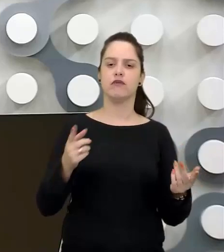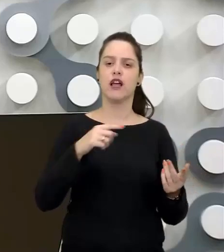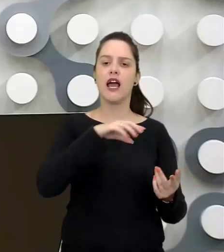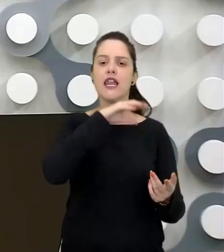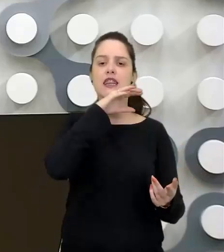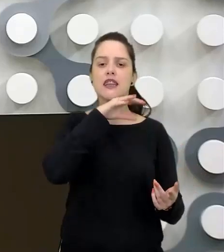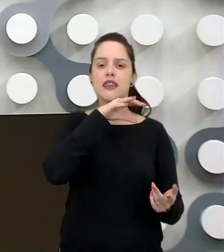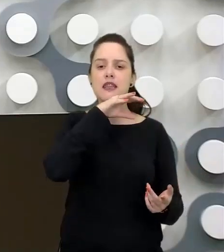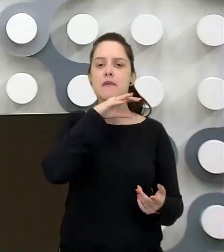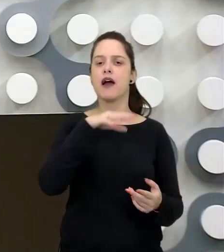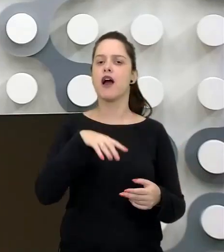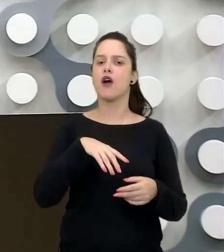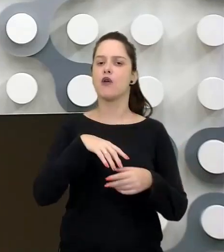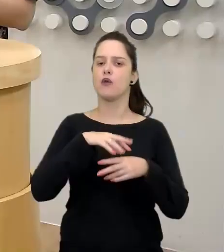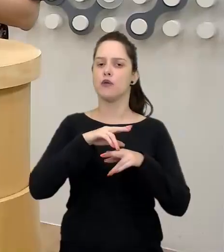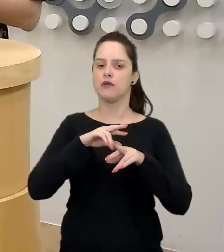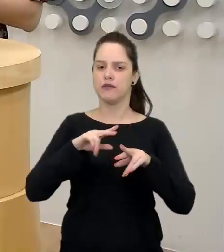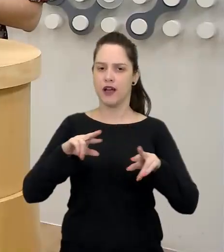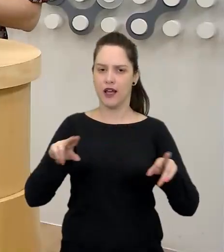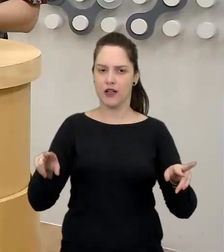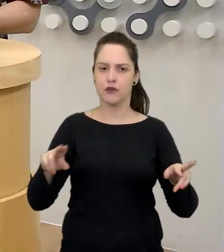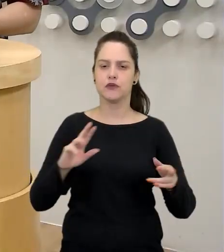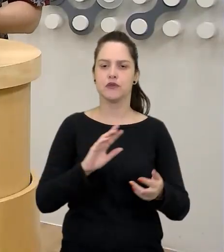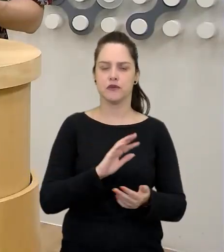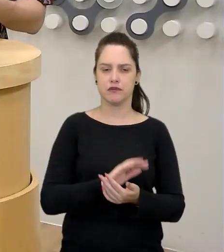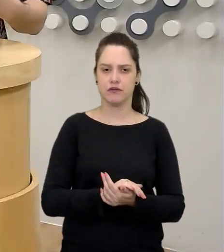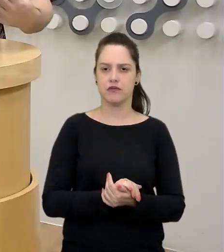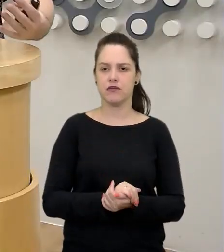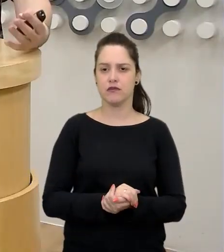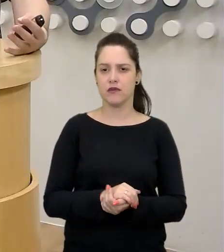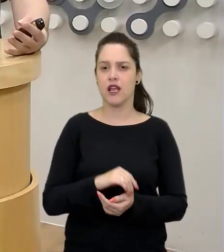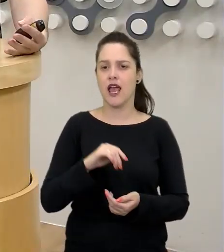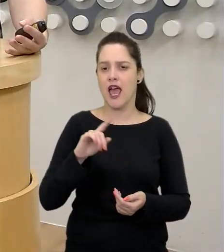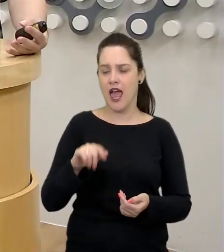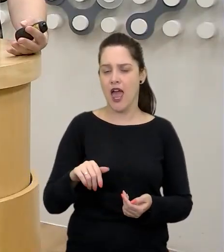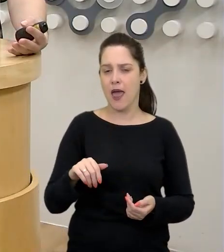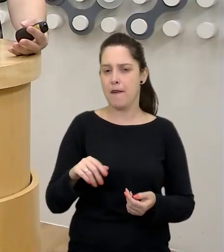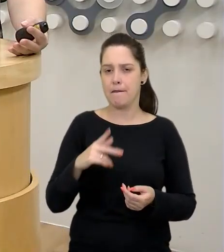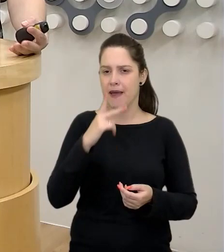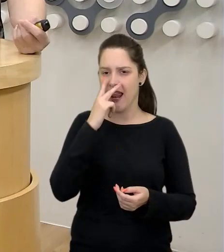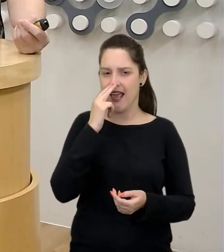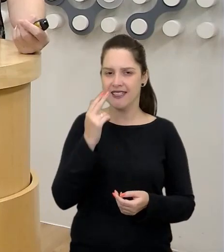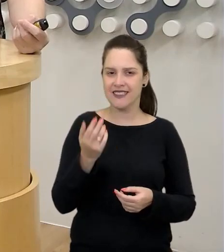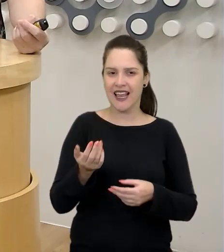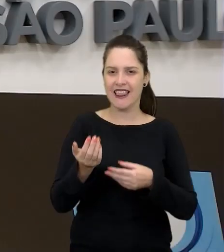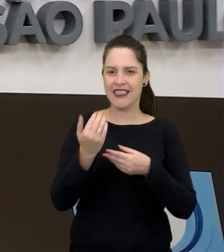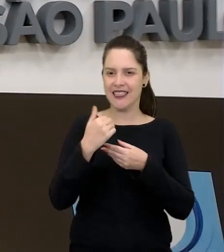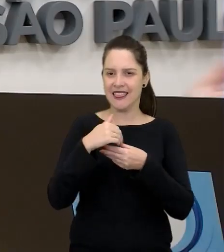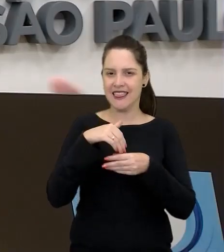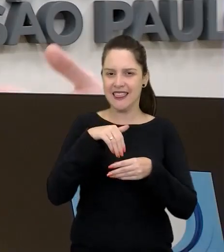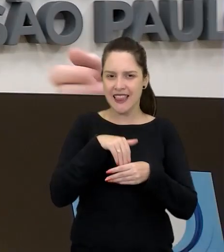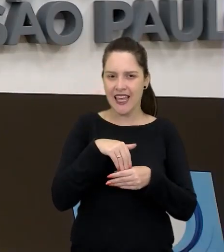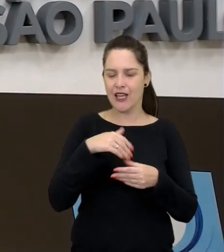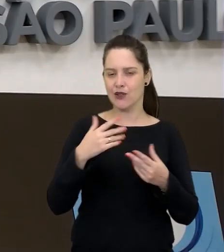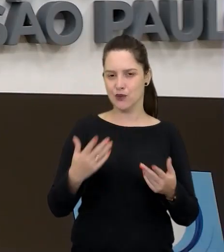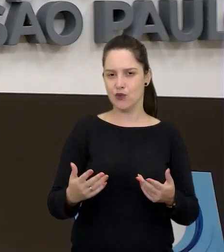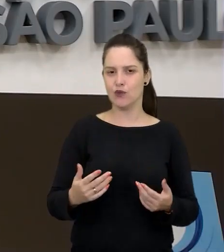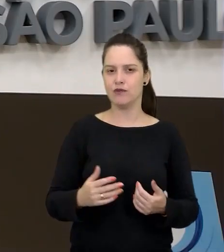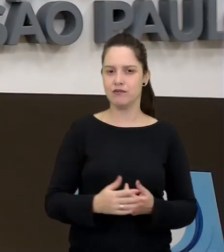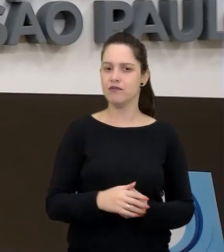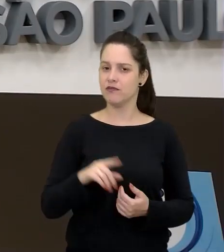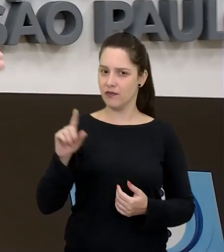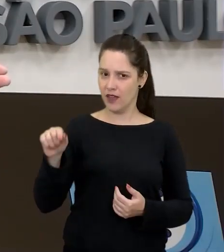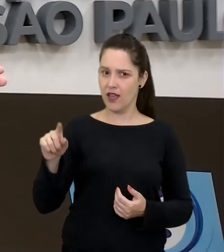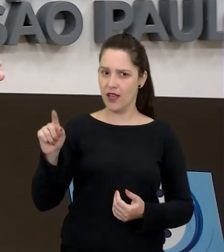é adicionado ao bestiário, né? Então, é uma coisa que vem lá do século XIII. Isso. Mas vai até hoje, né?